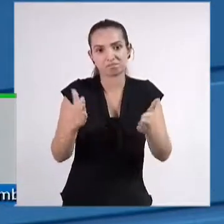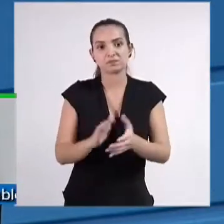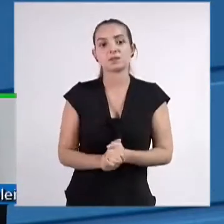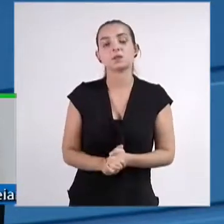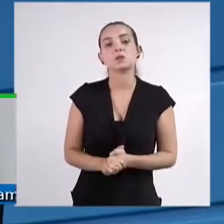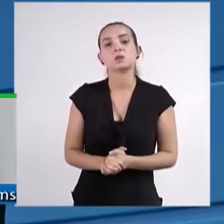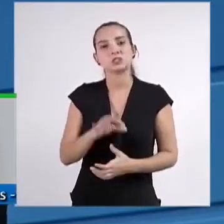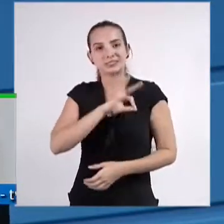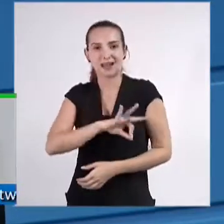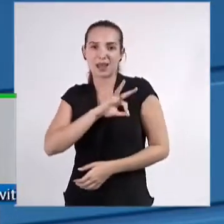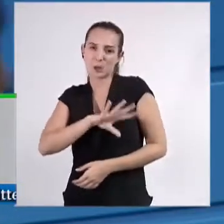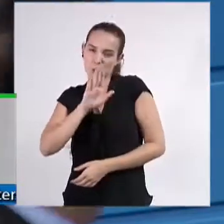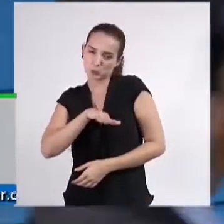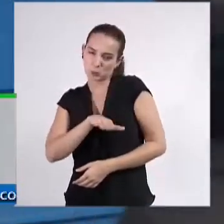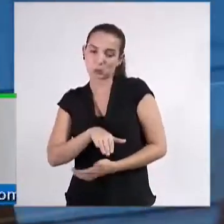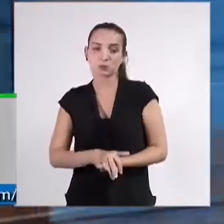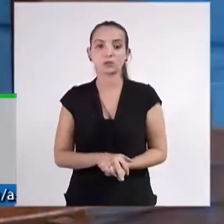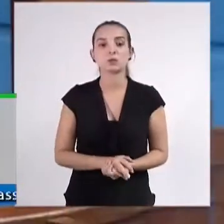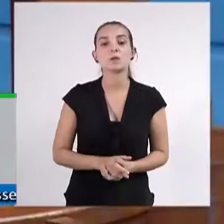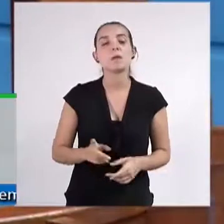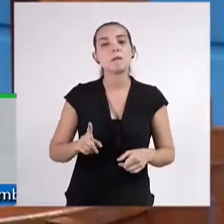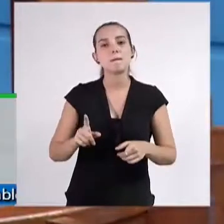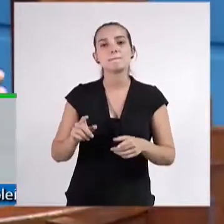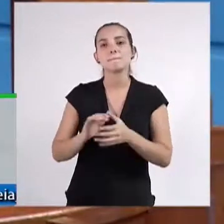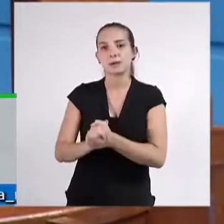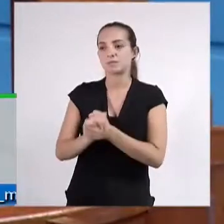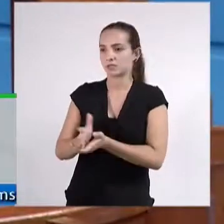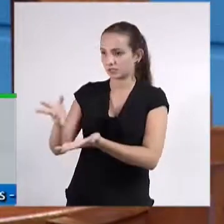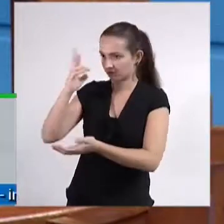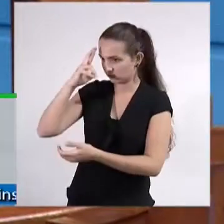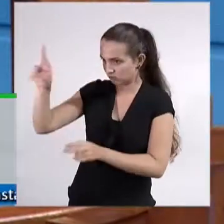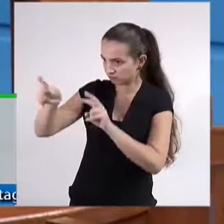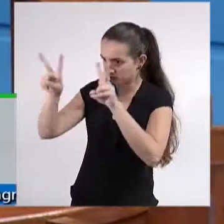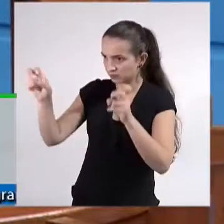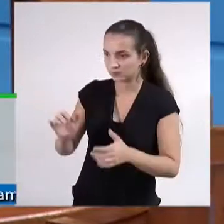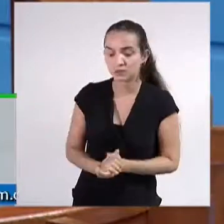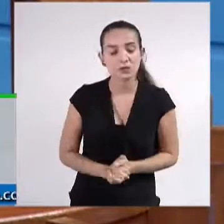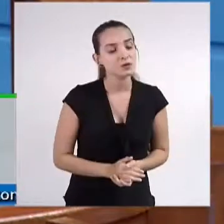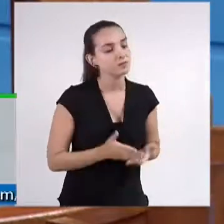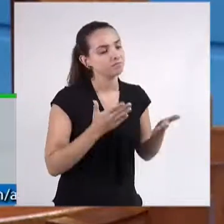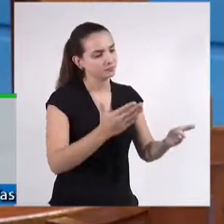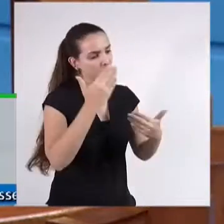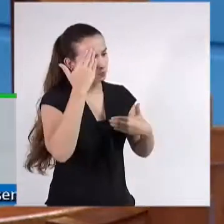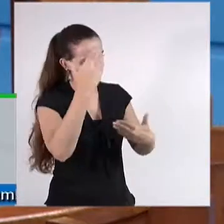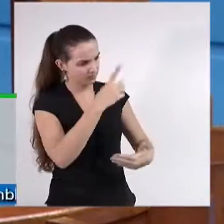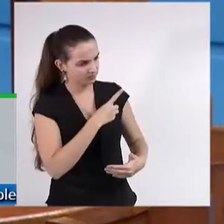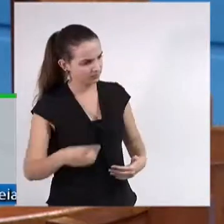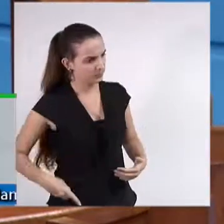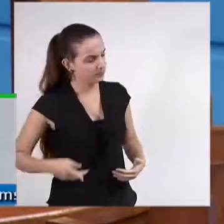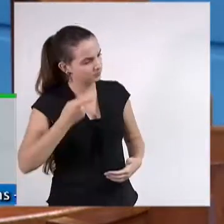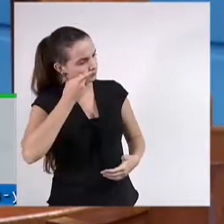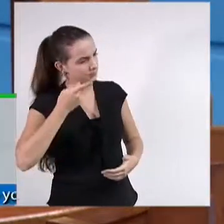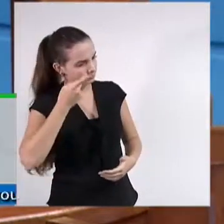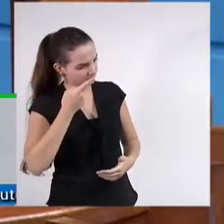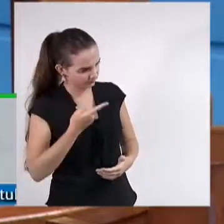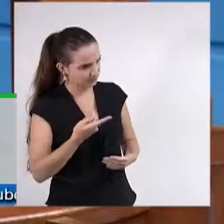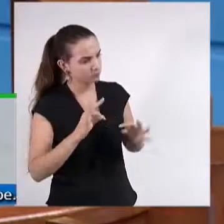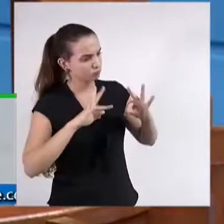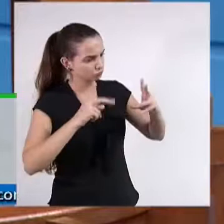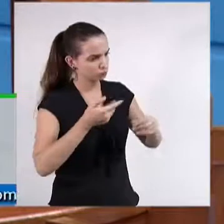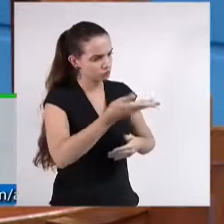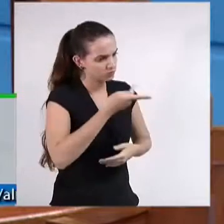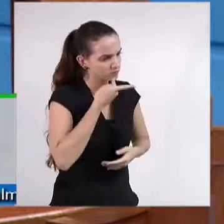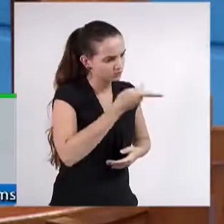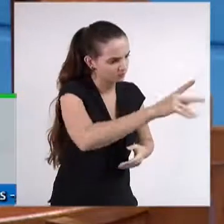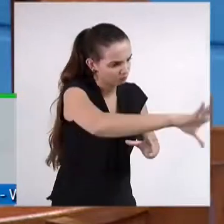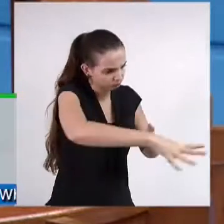os resultados da nossa reunião aqui. Muito obrigado, deputado Pedro Kemp. Incorporo as